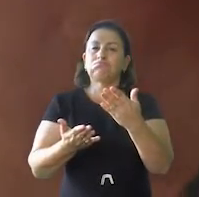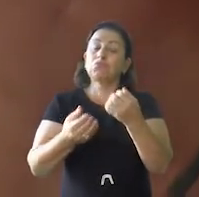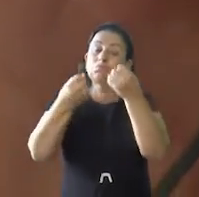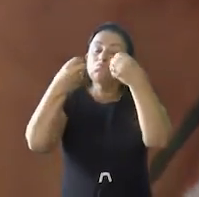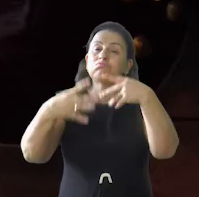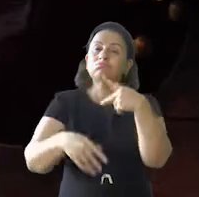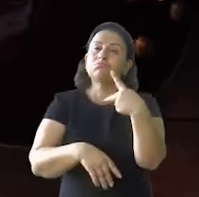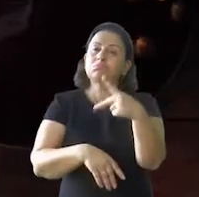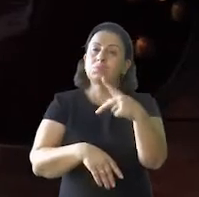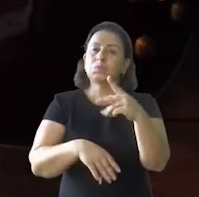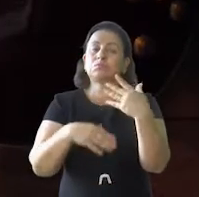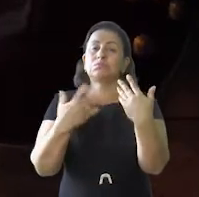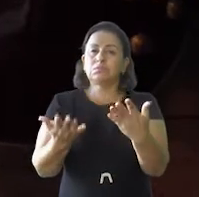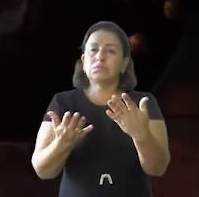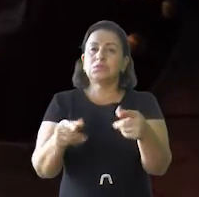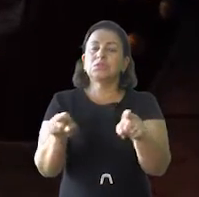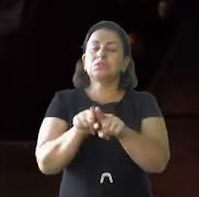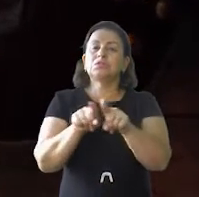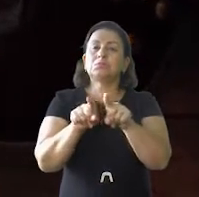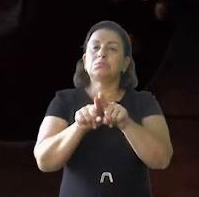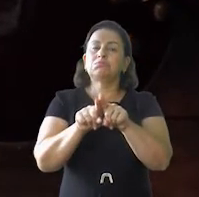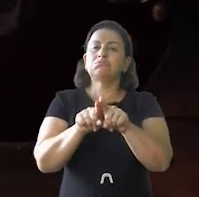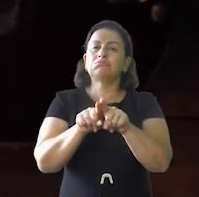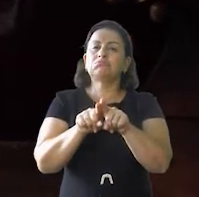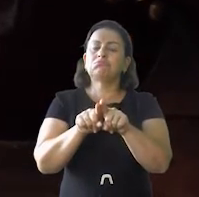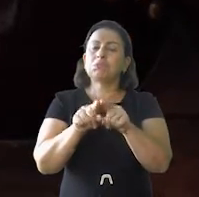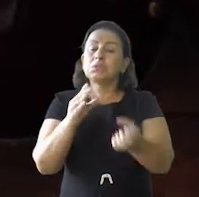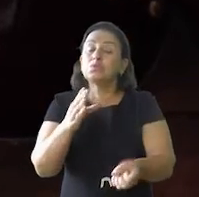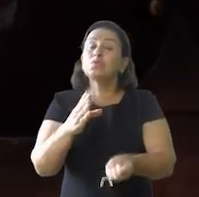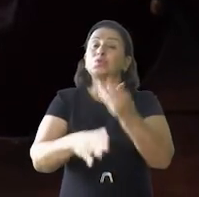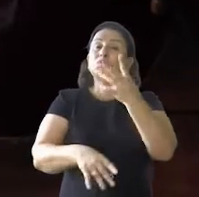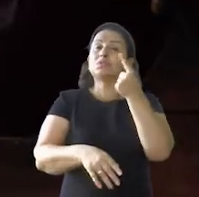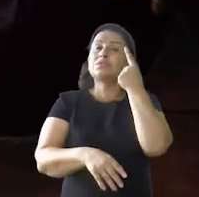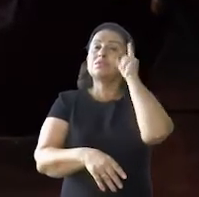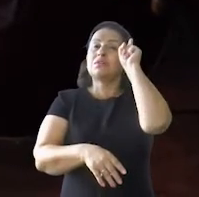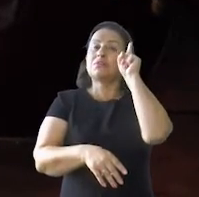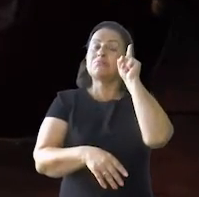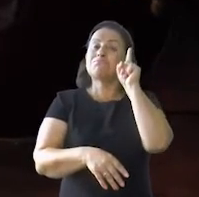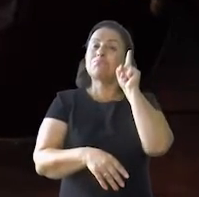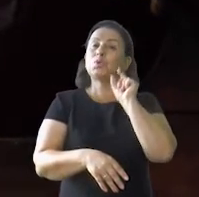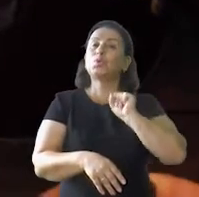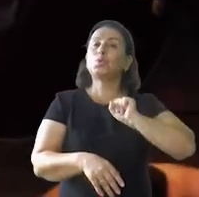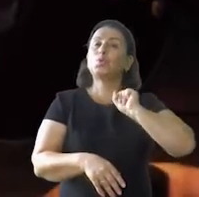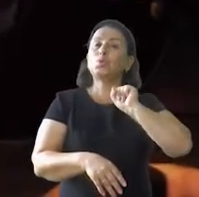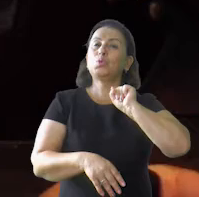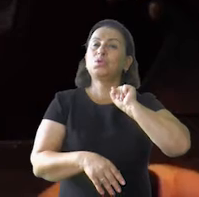ela. E aí, de pronto, ela surgiu essa ideia dela